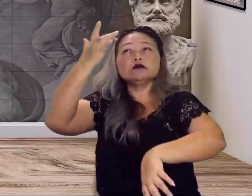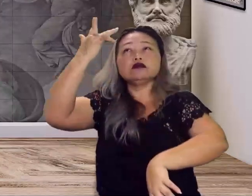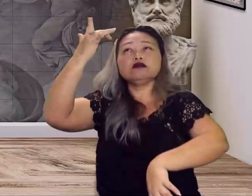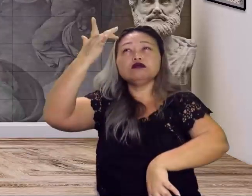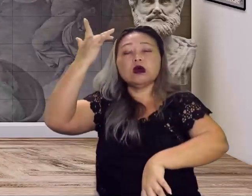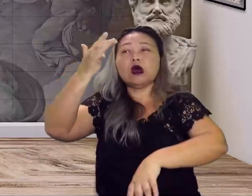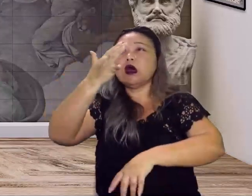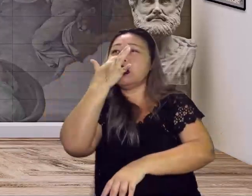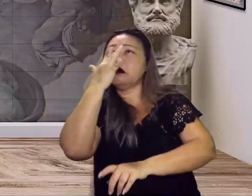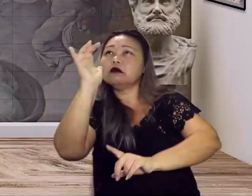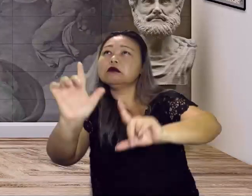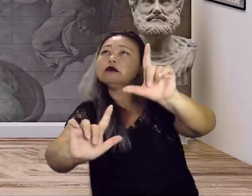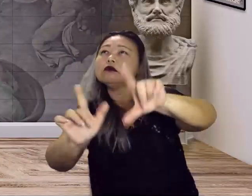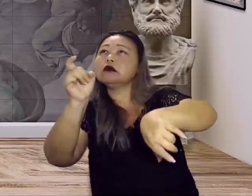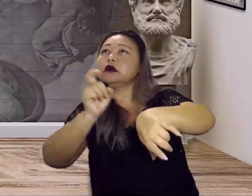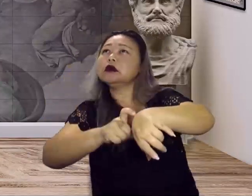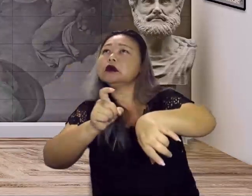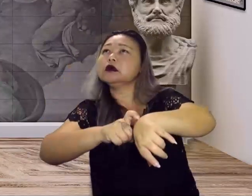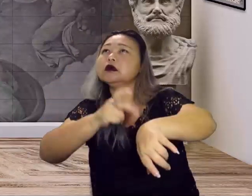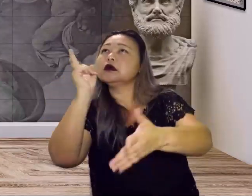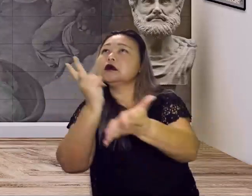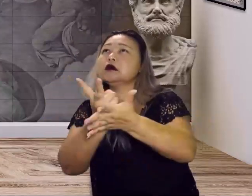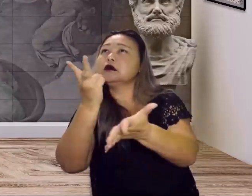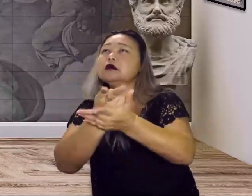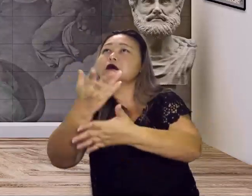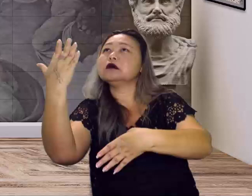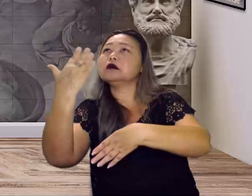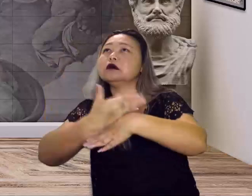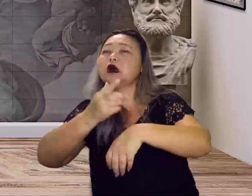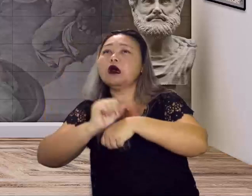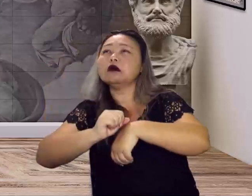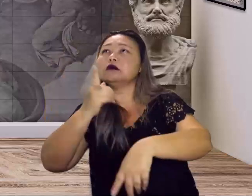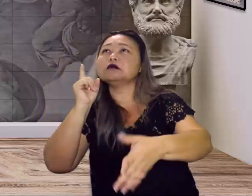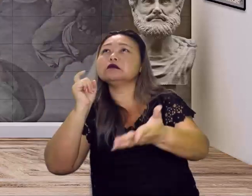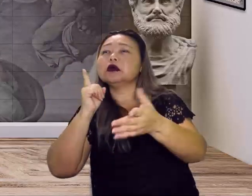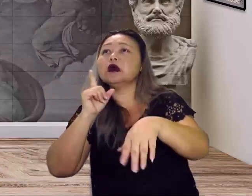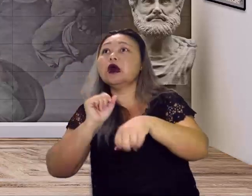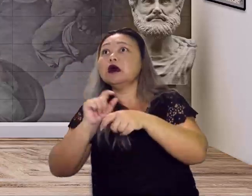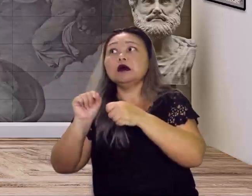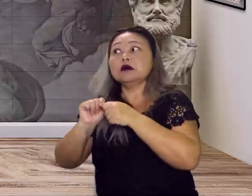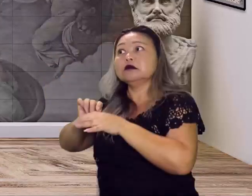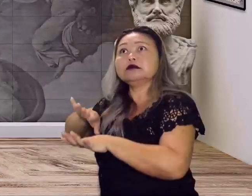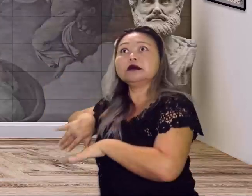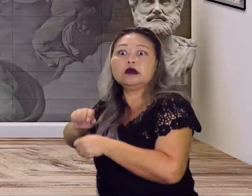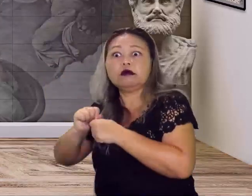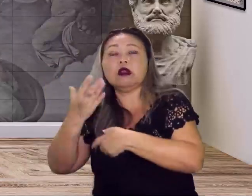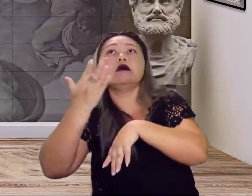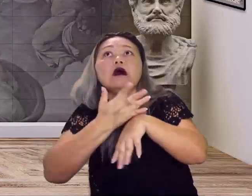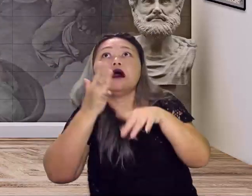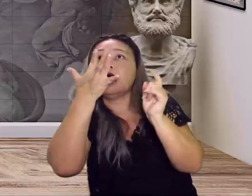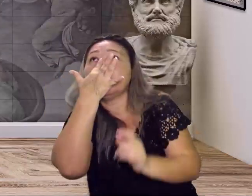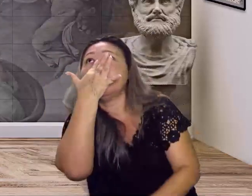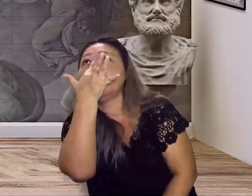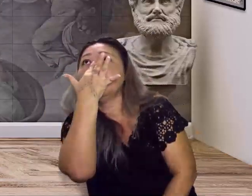programa. Todo dia eu estou naquele horário para novela. Às vezes deixo de fazer algo para ver novela.